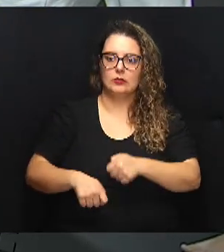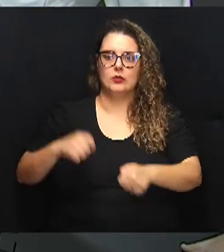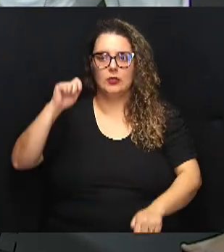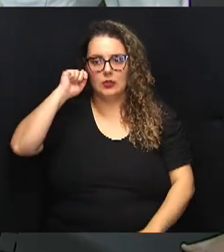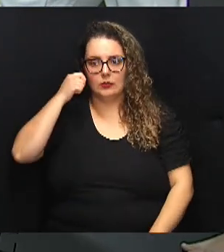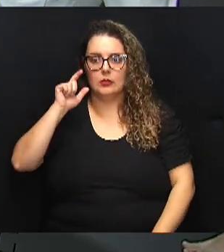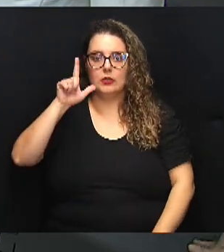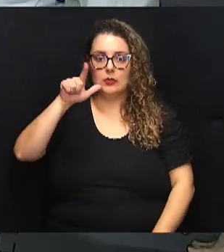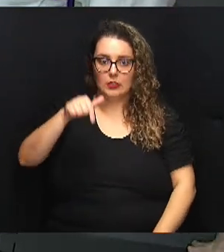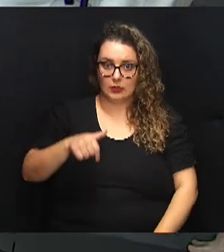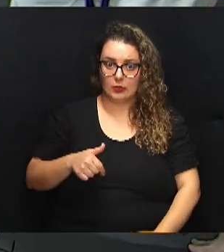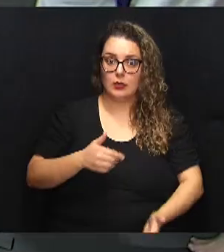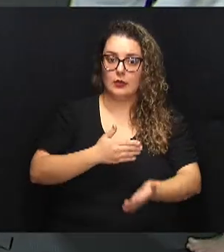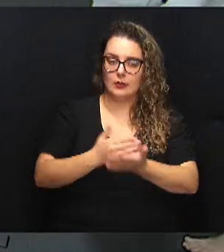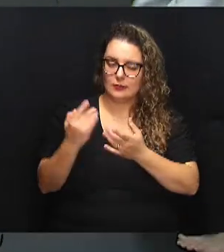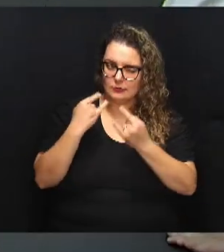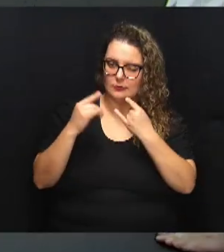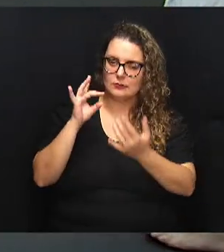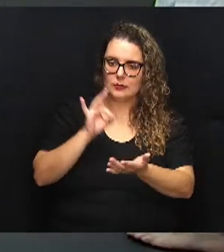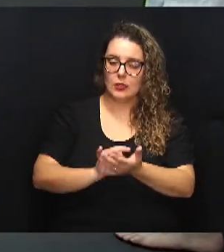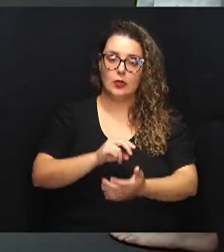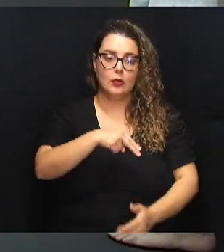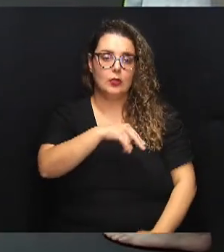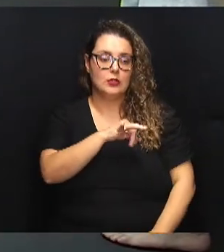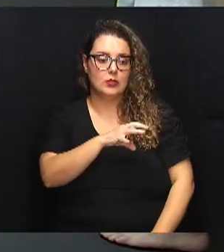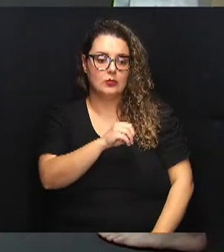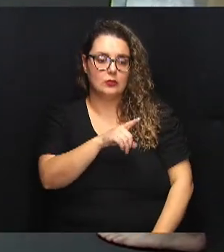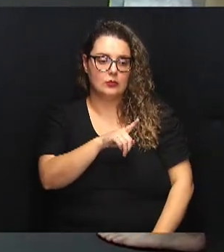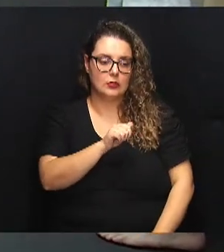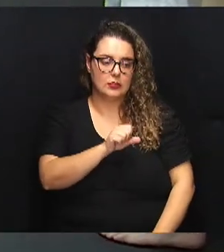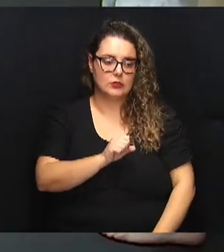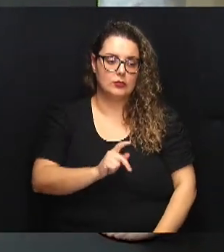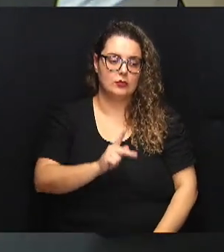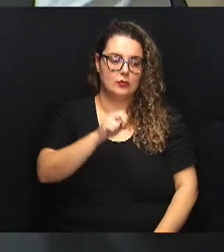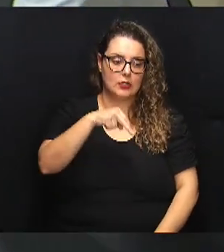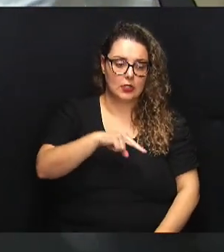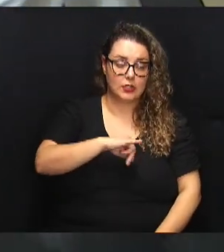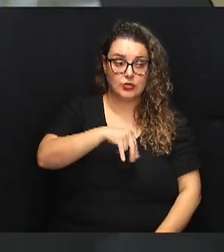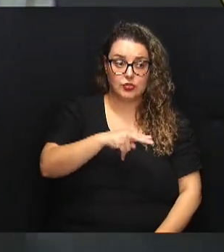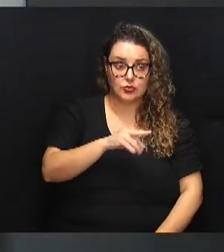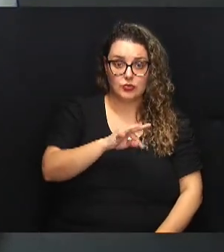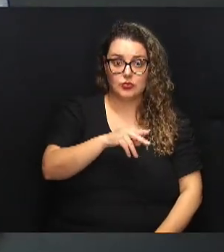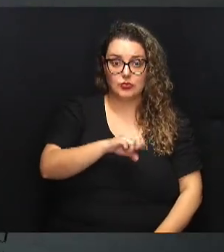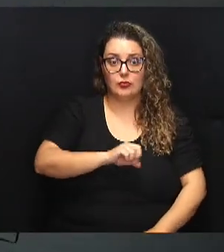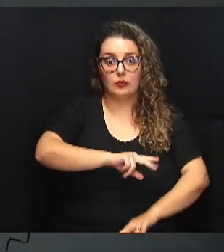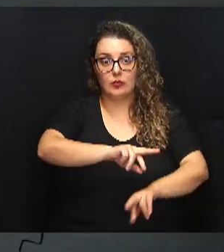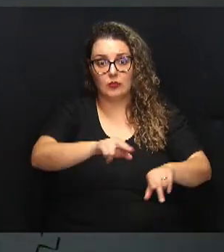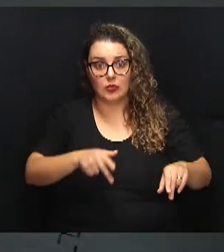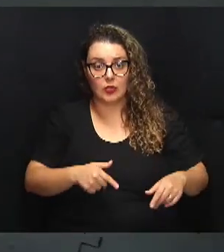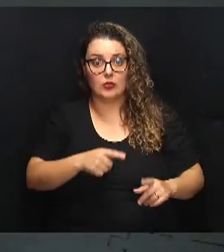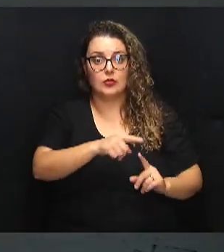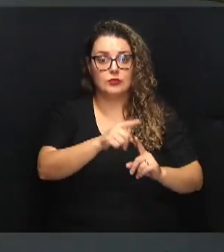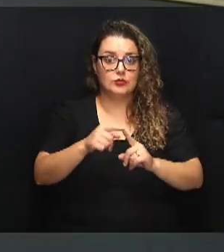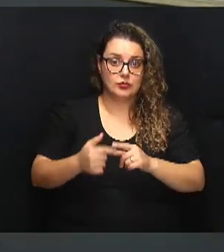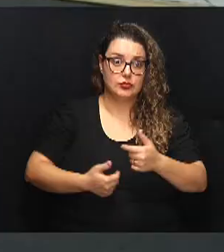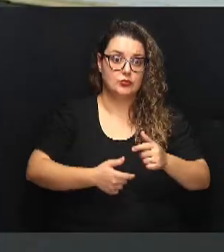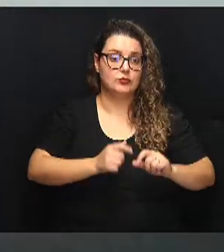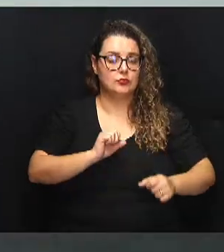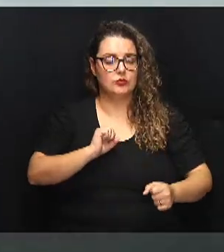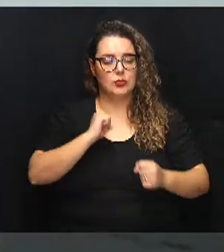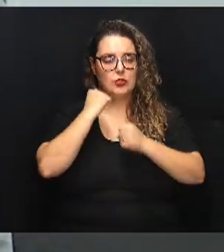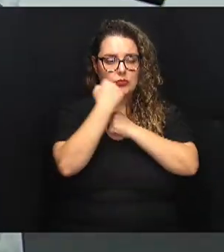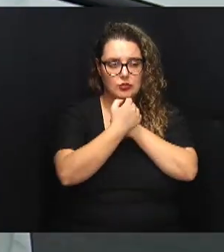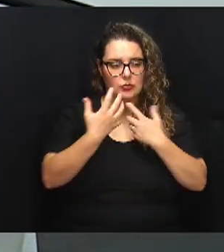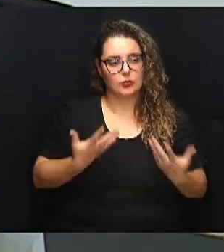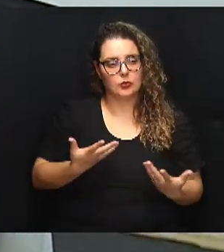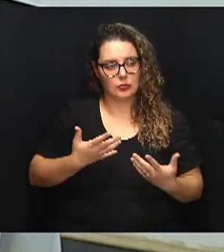depois que começa a ficar interessante mesmo. Nicolas, o Kenjutsu possui diversas variações, diversos estilos de luta na própria modalidade? Isso